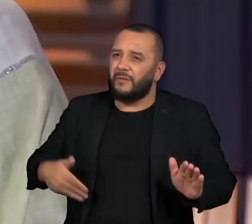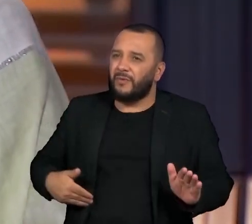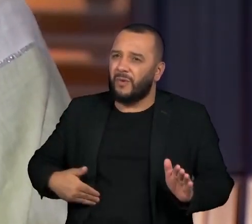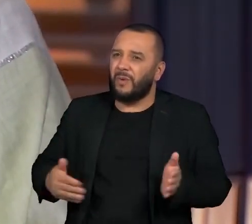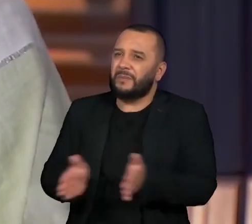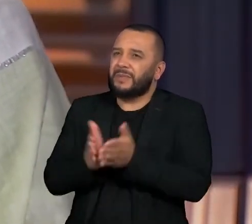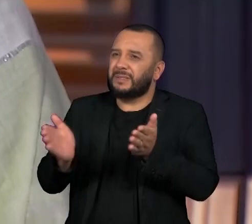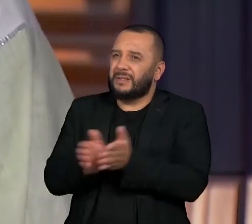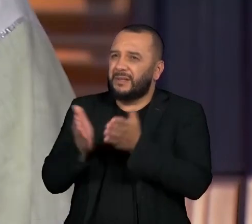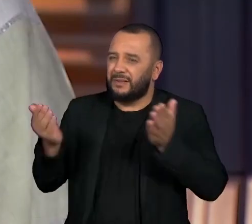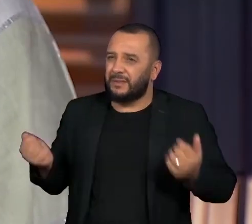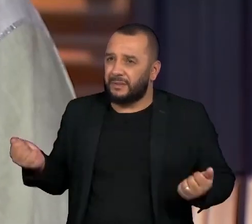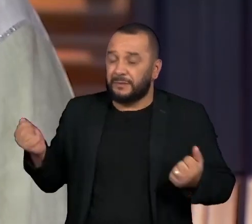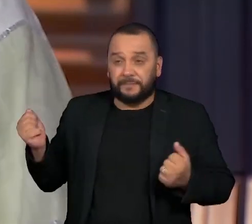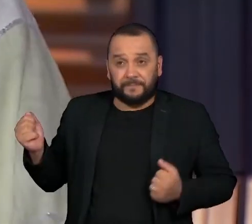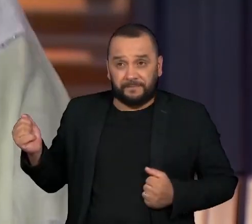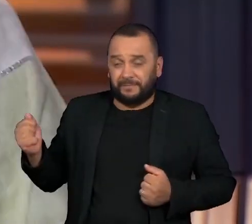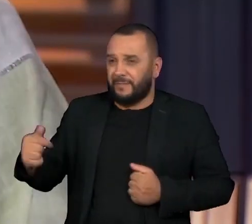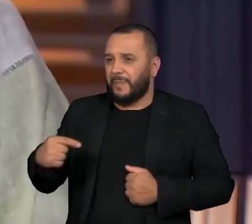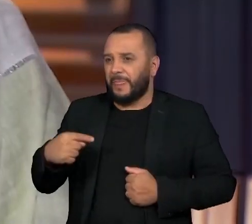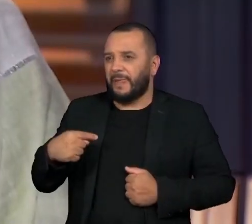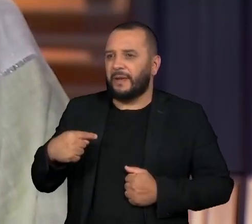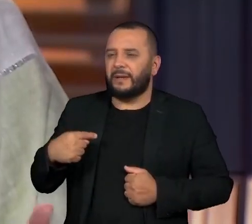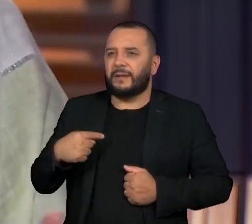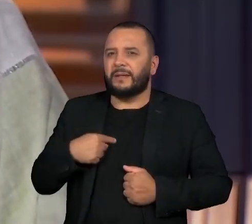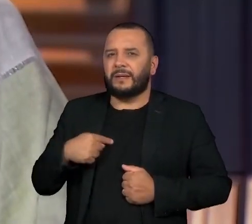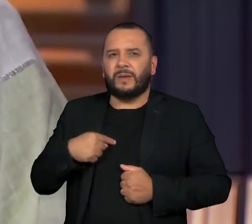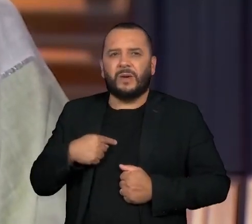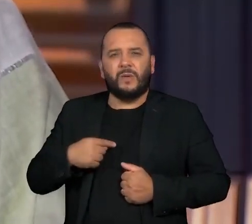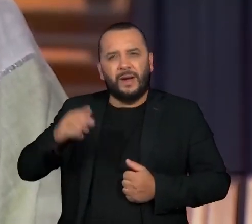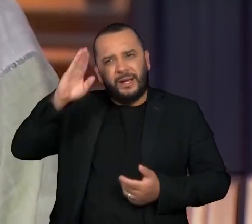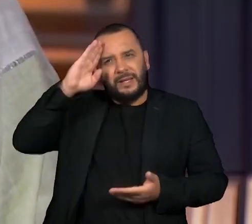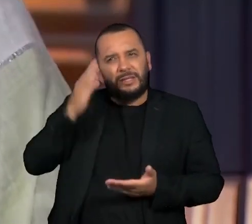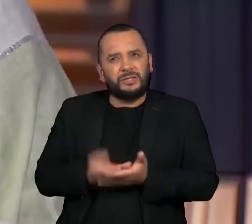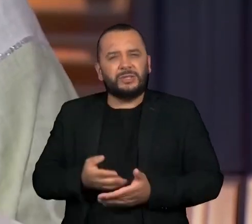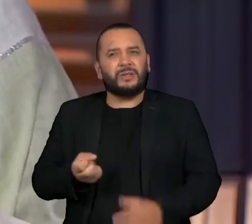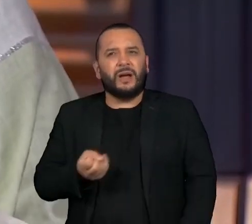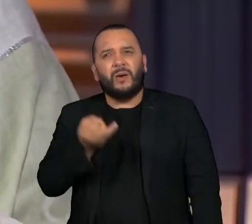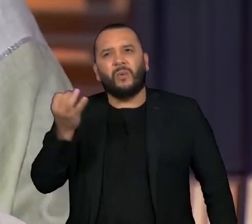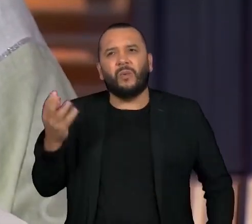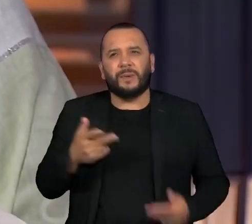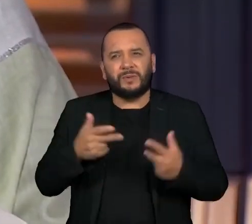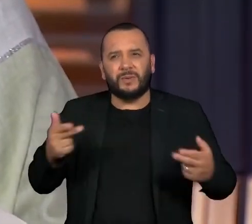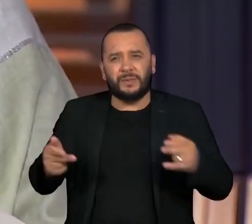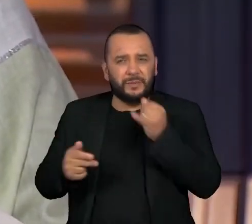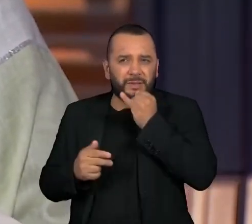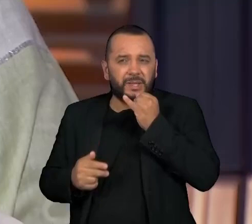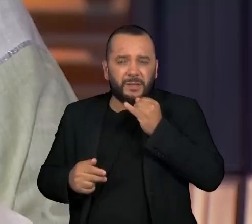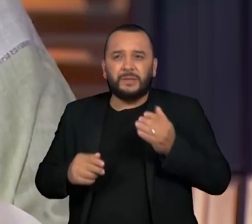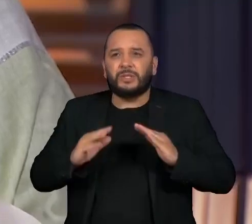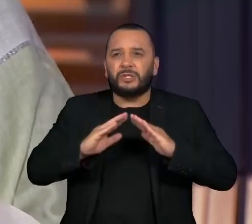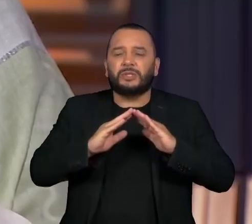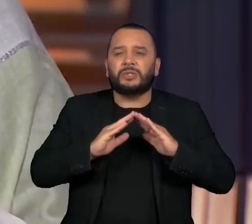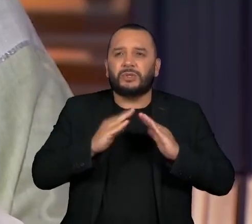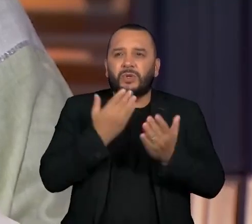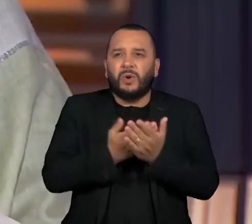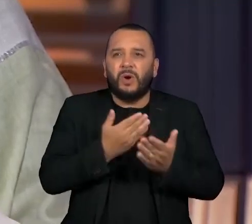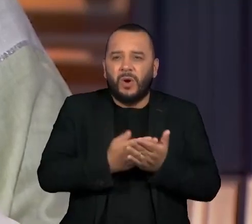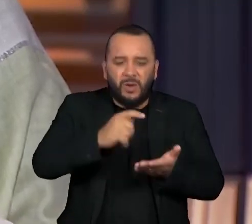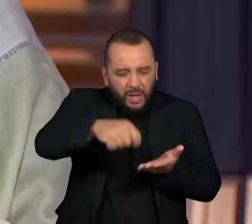sabe que eu não acredito no algumas coisas que eu vejo a merenda escolar perdeu o dinheiro